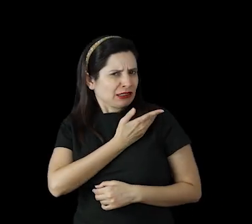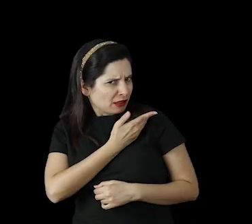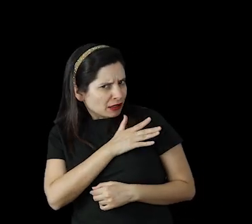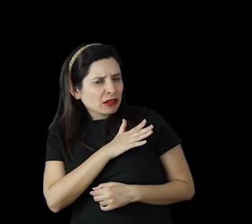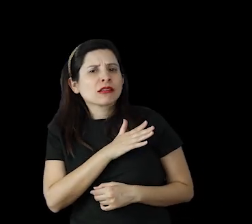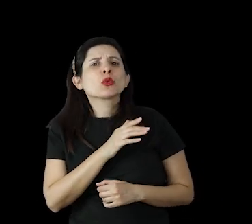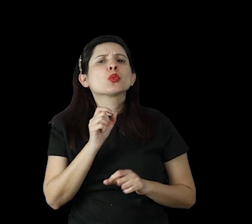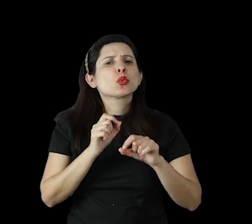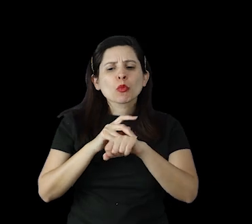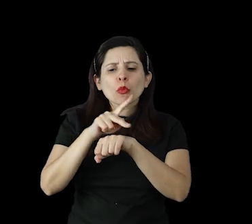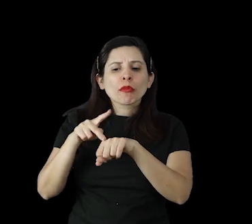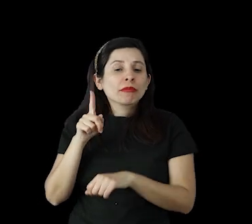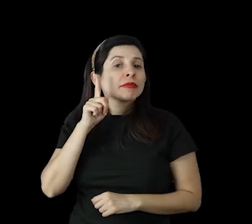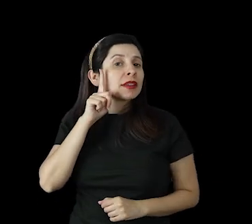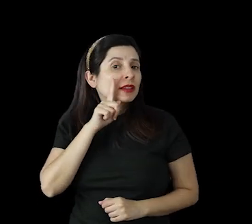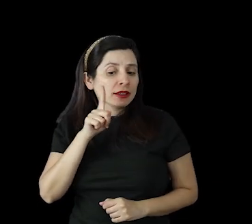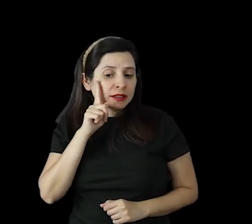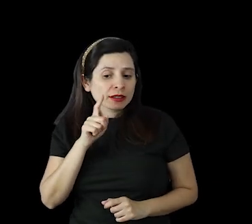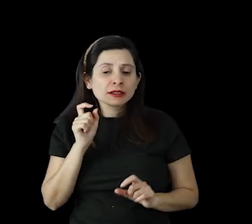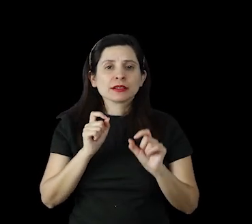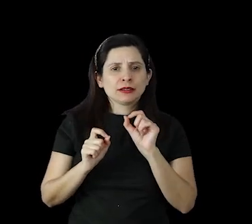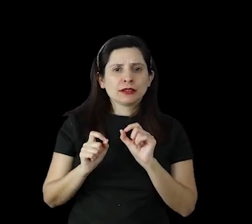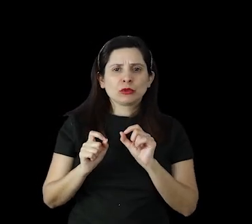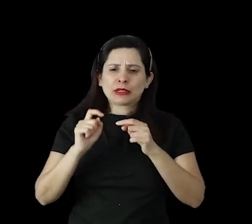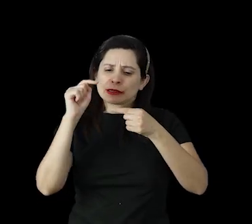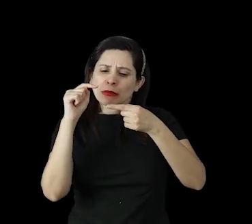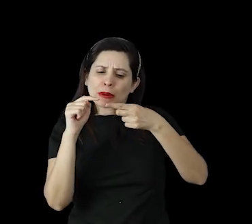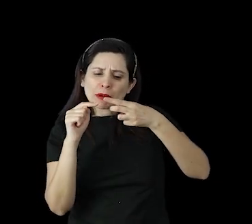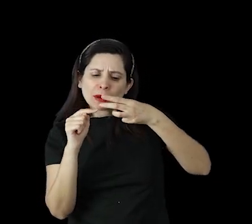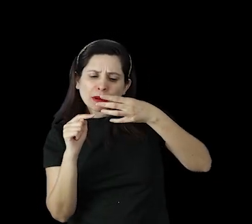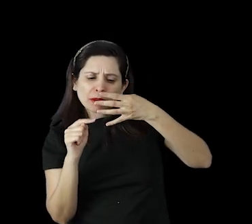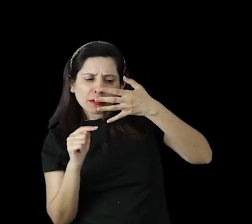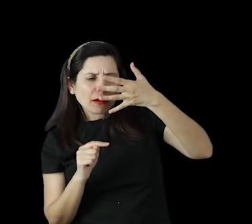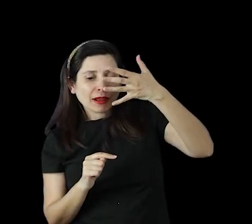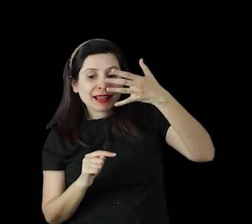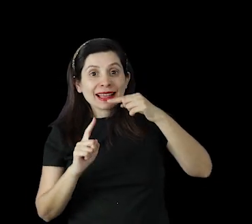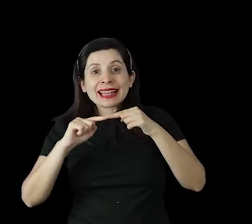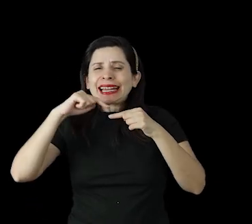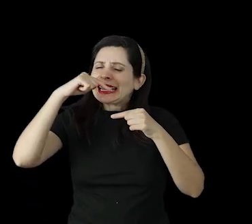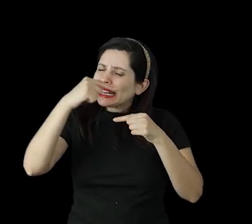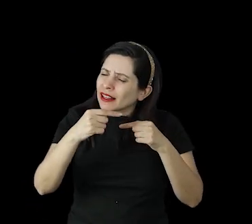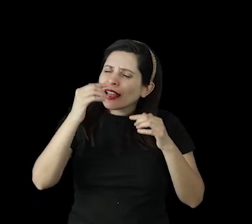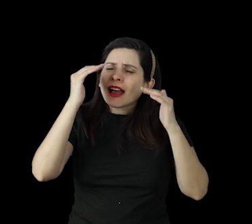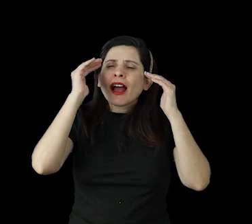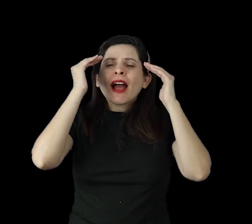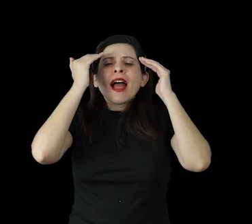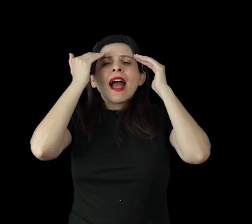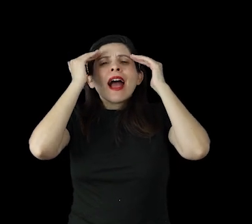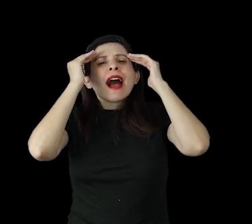questão americana, assim, dessas ferramentas, desse formato. E depois a gente vai entendendo